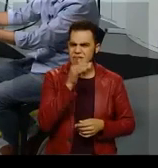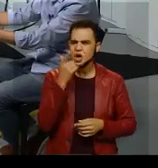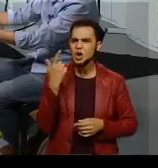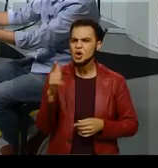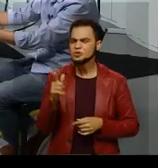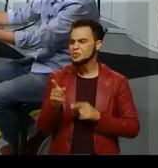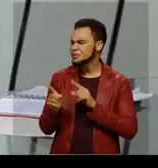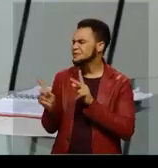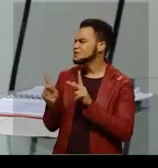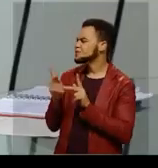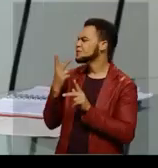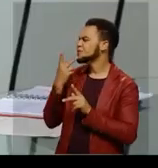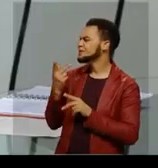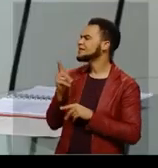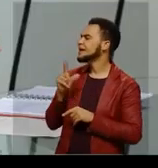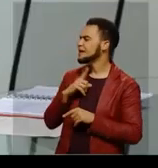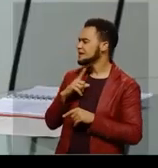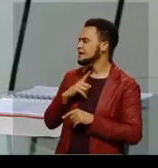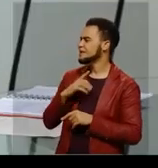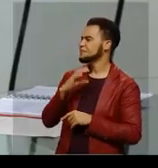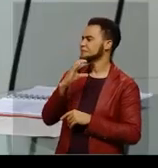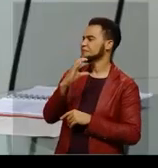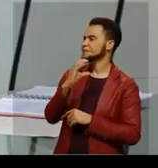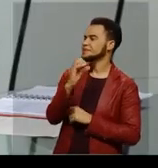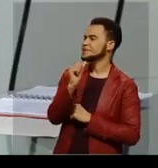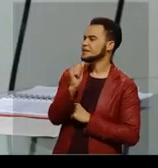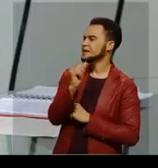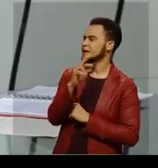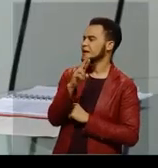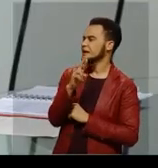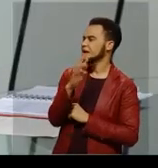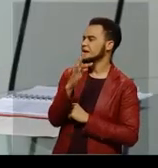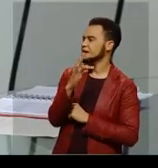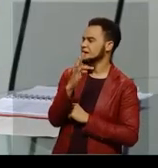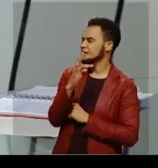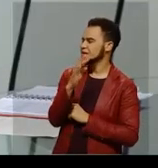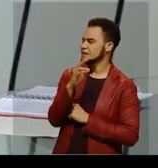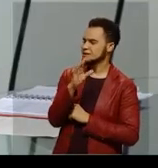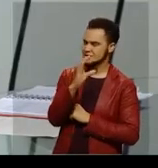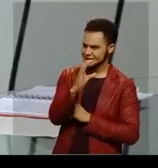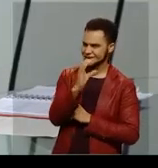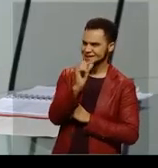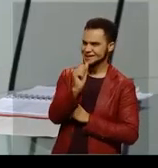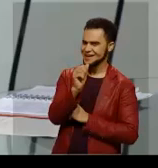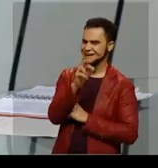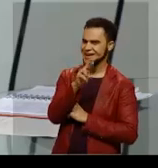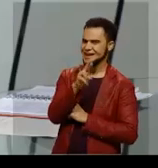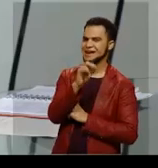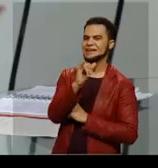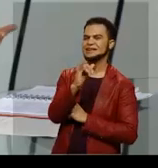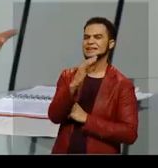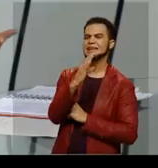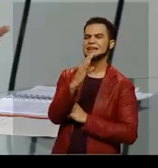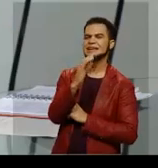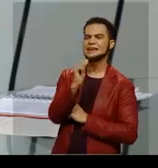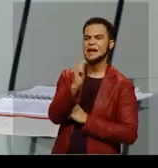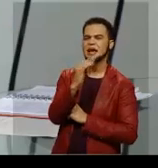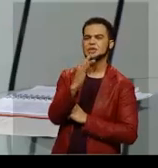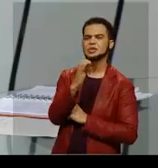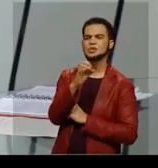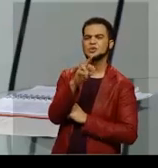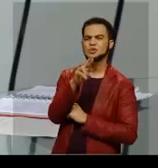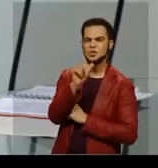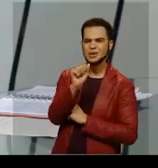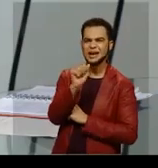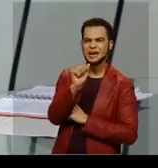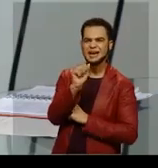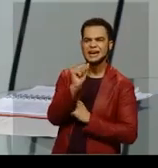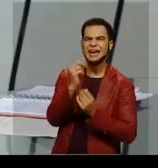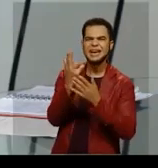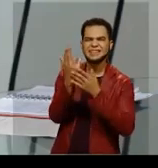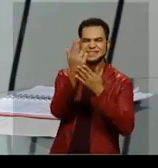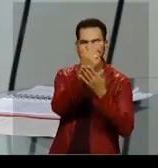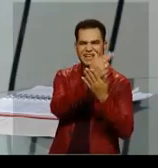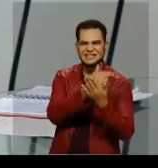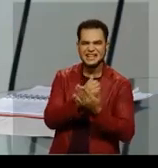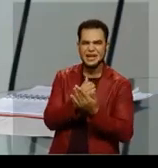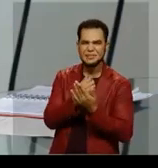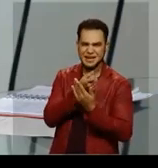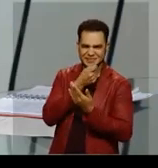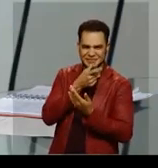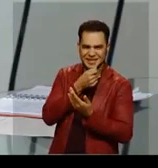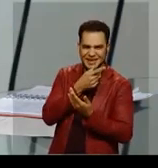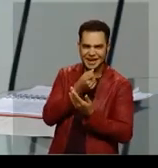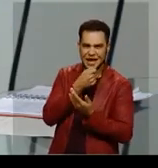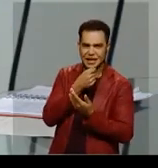muito no meio político. Então, geralmente, tem a caricatura daquele político, aí você já bate o olho, se você conhece, né,